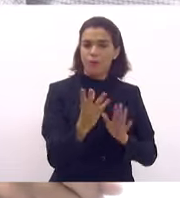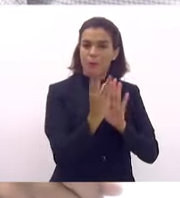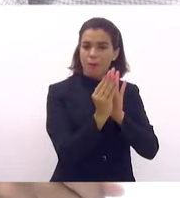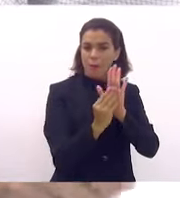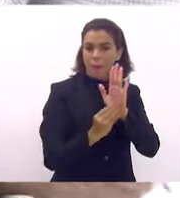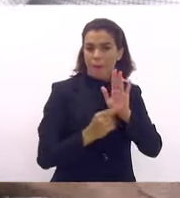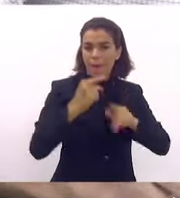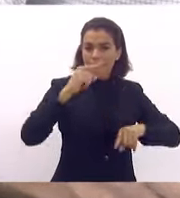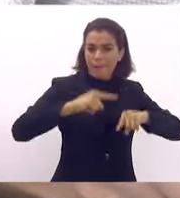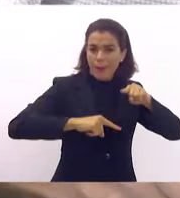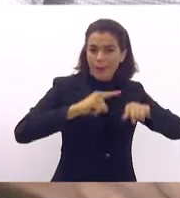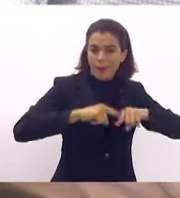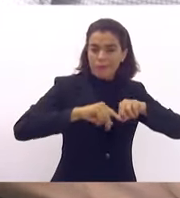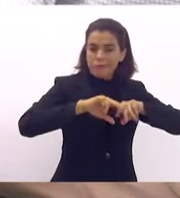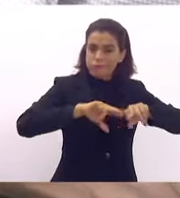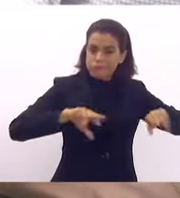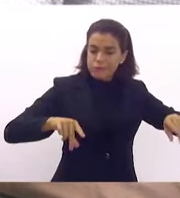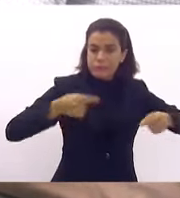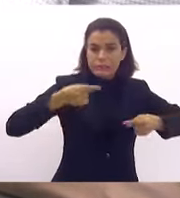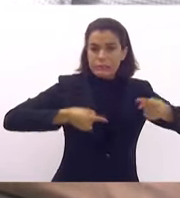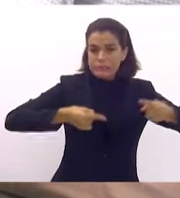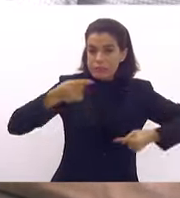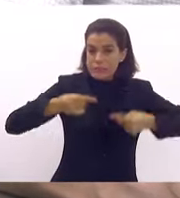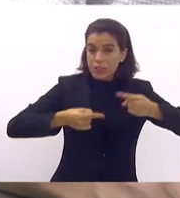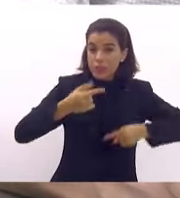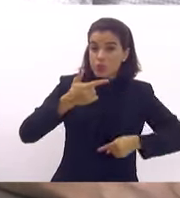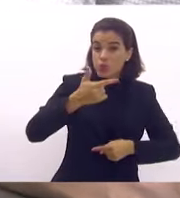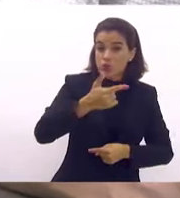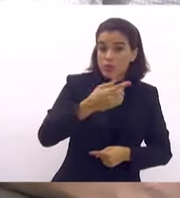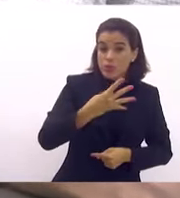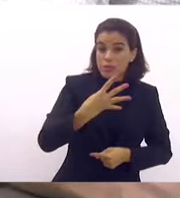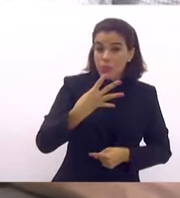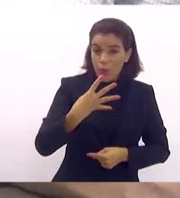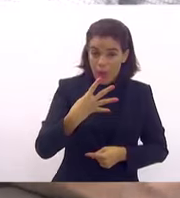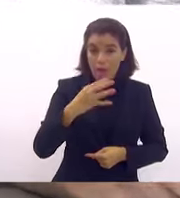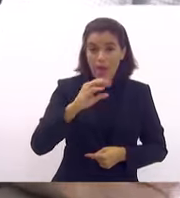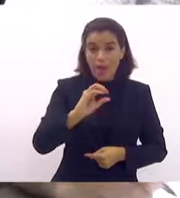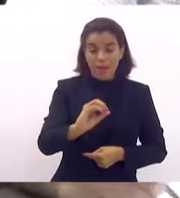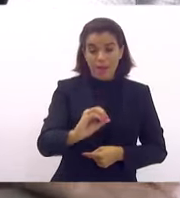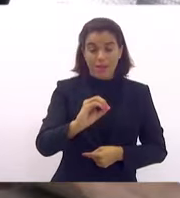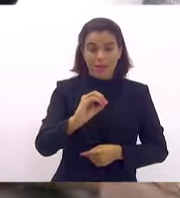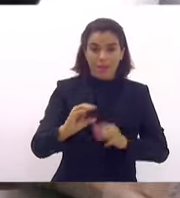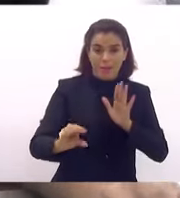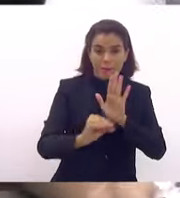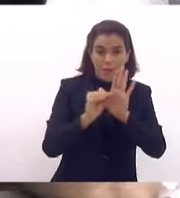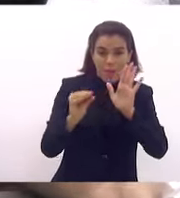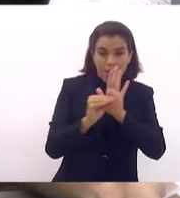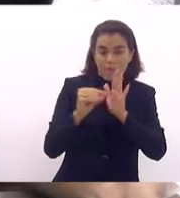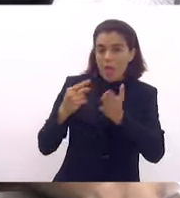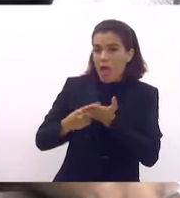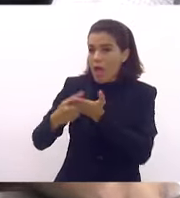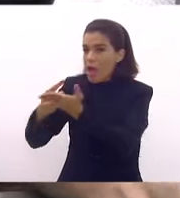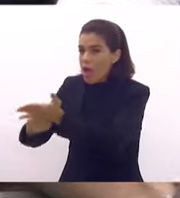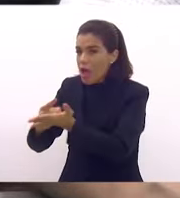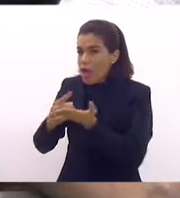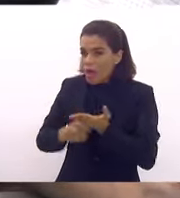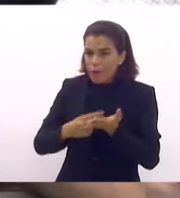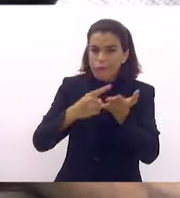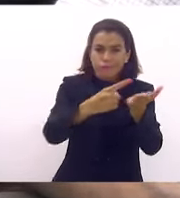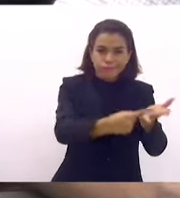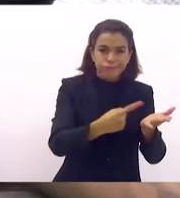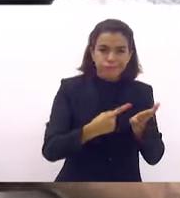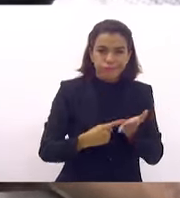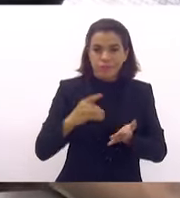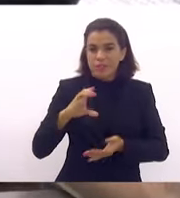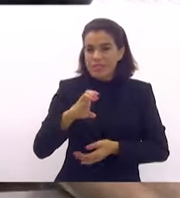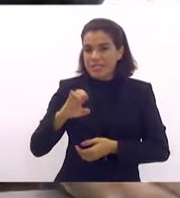intensa discussão. 240 emendas, três substitutivos, acordo com a CEA, com a INEA, etc. Eu entendo